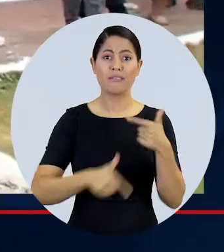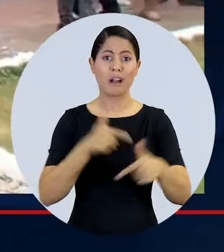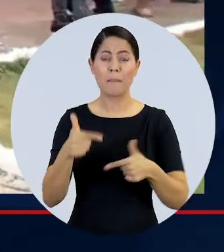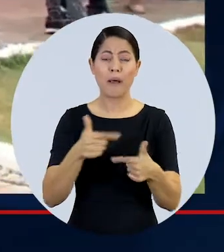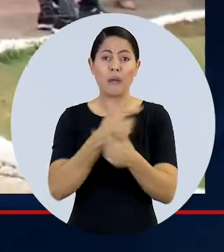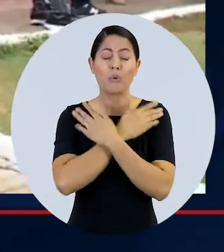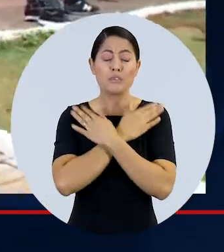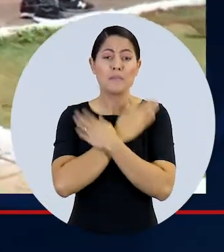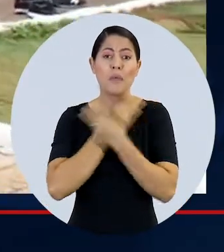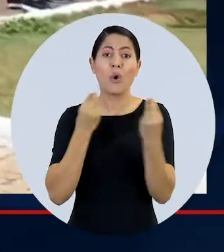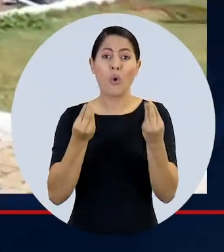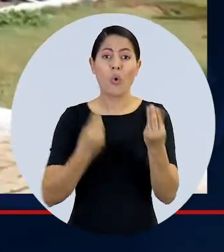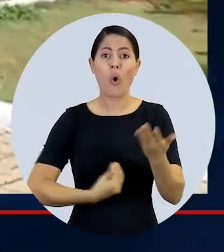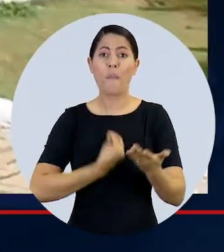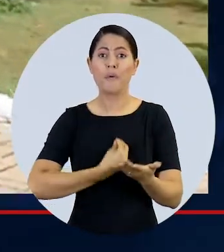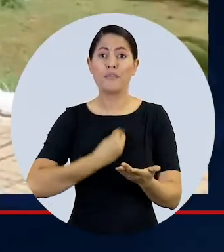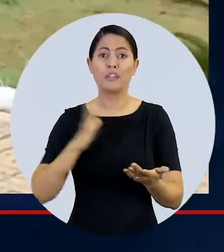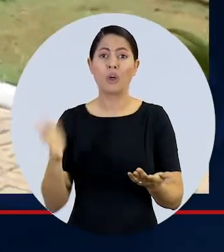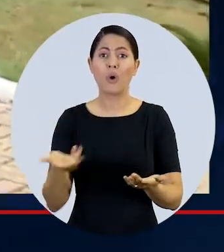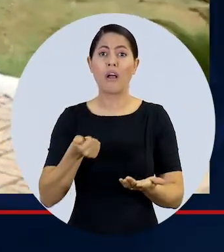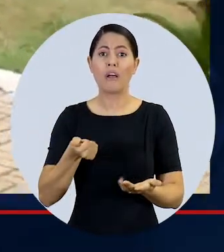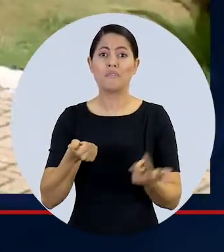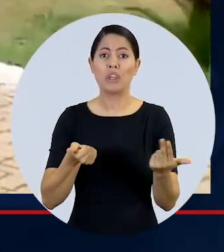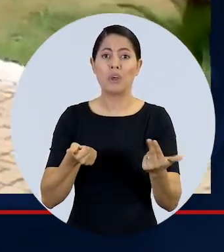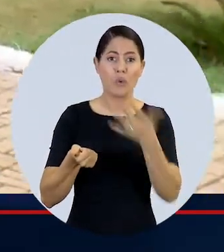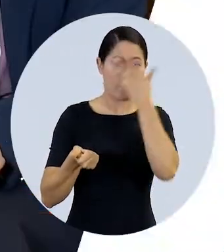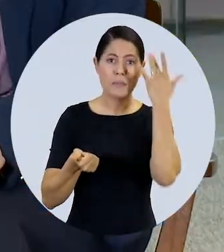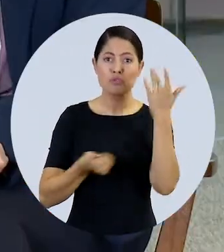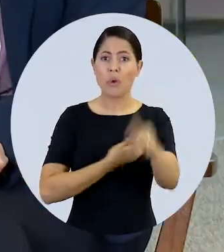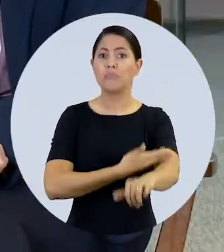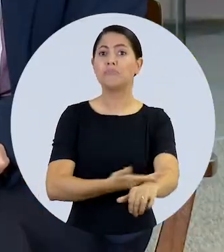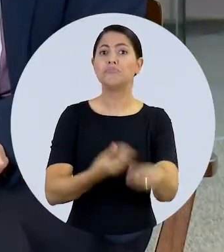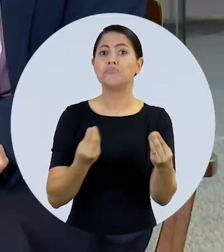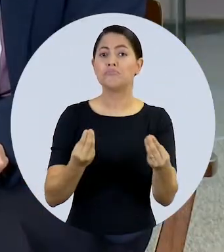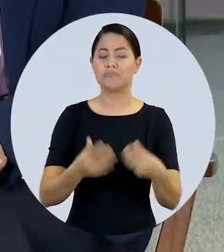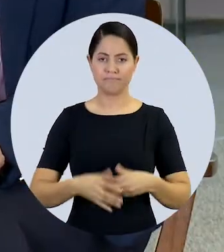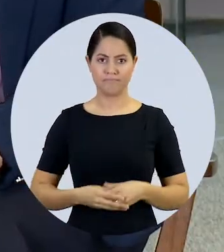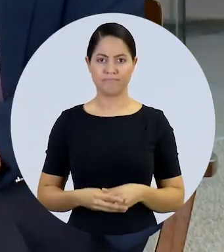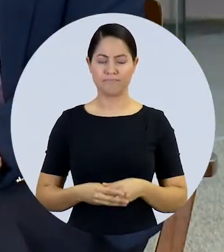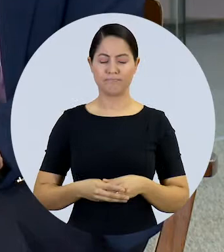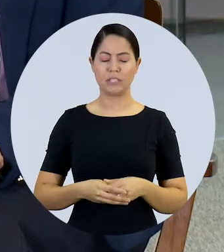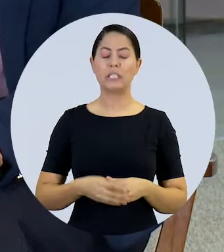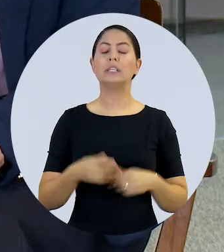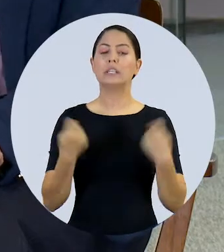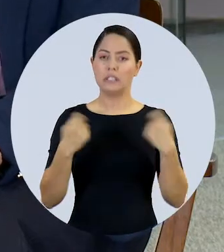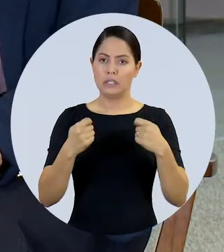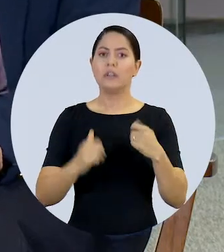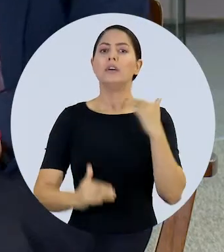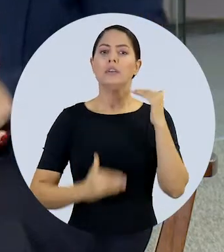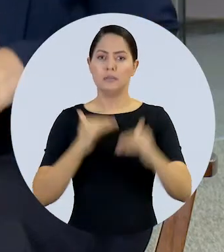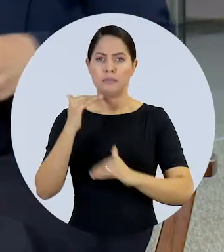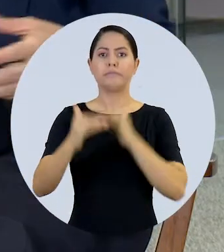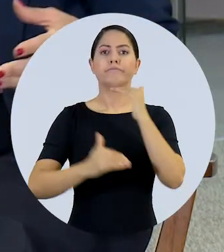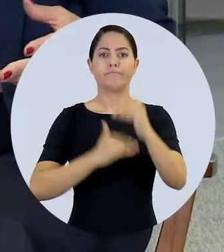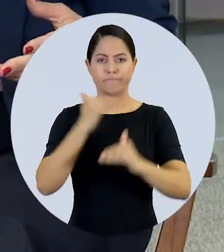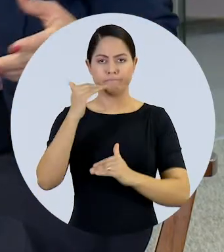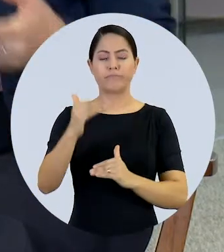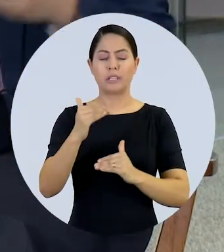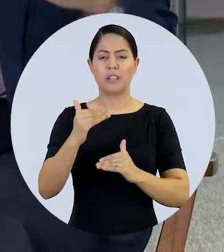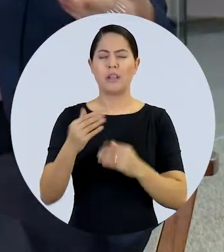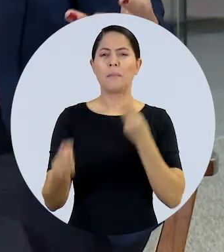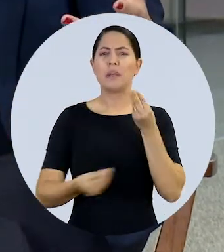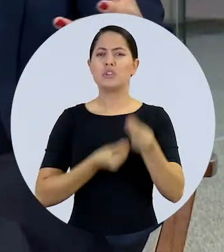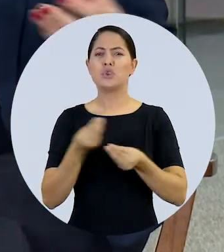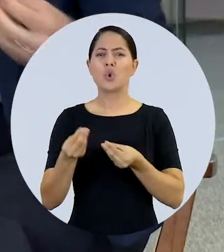conquistar as mesmas condições de vida dos brancos. É inegável, ainda temos muito a evoluir. E para falarmos sobre